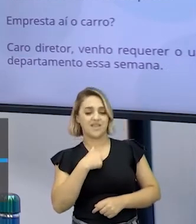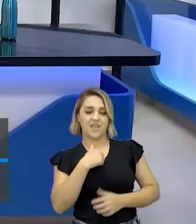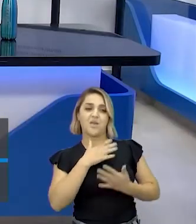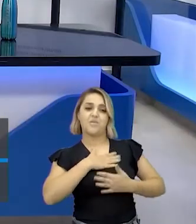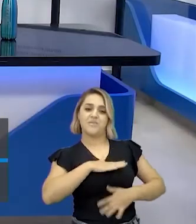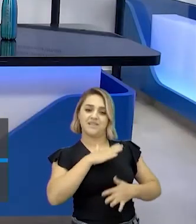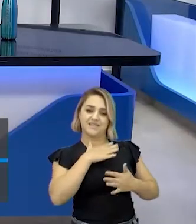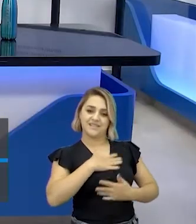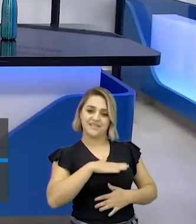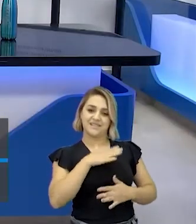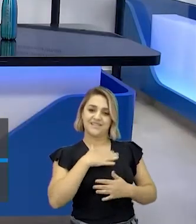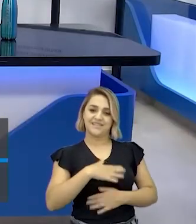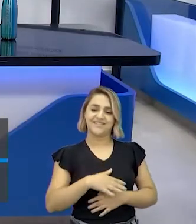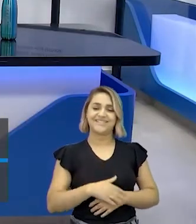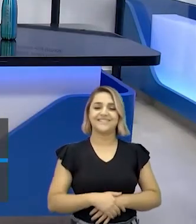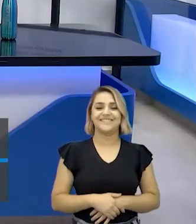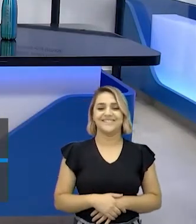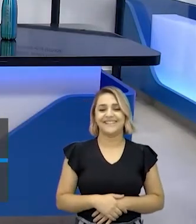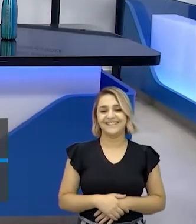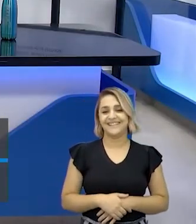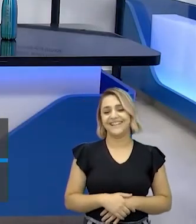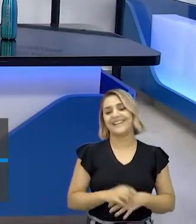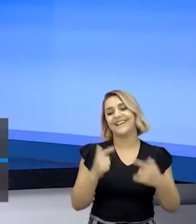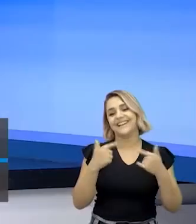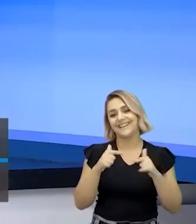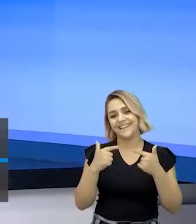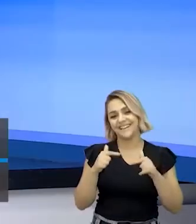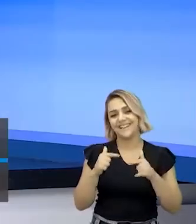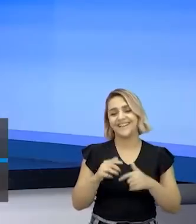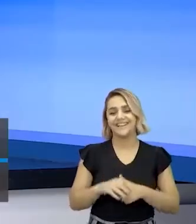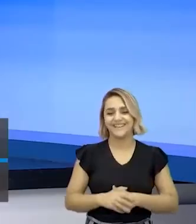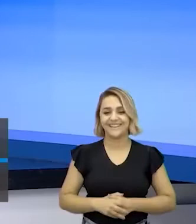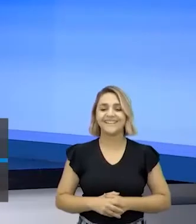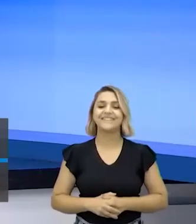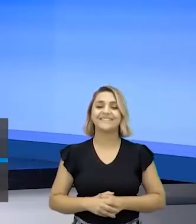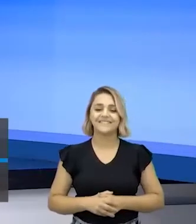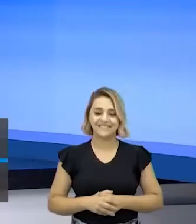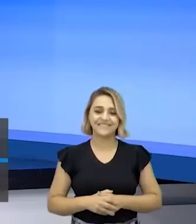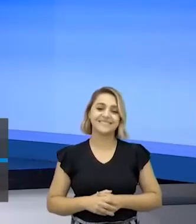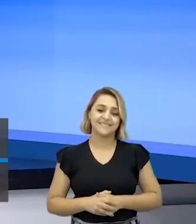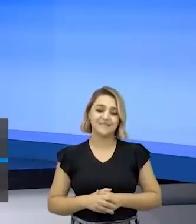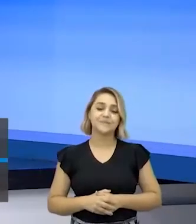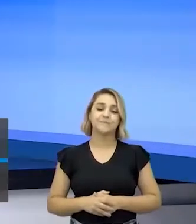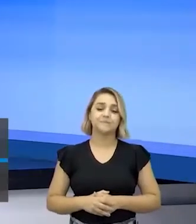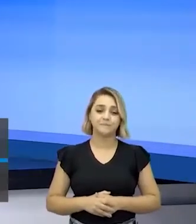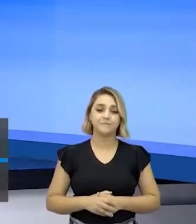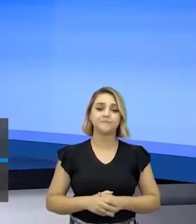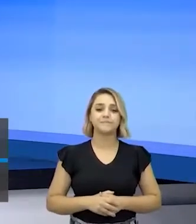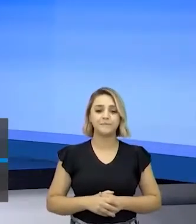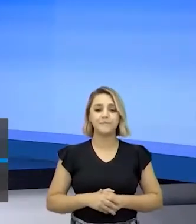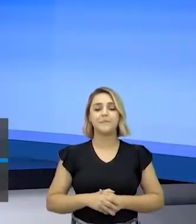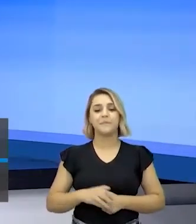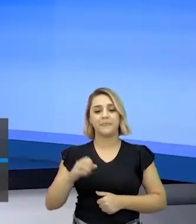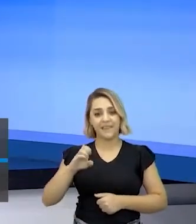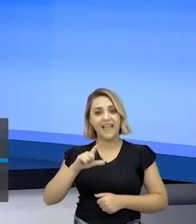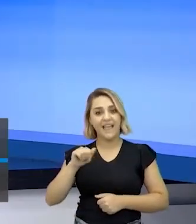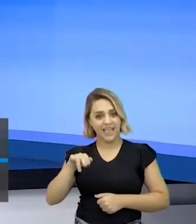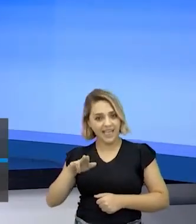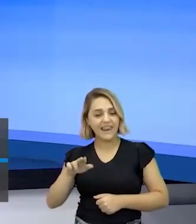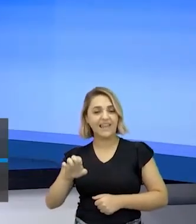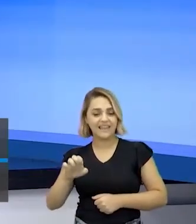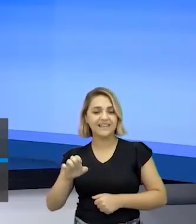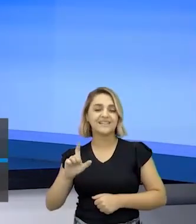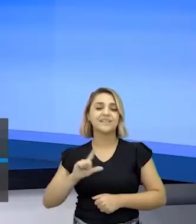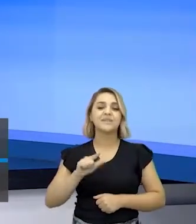Porque o seu colega ali... Então, vejam, né, a Elaine, em alguma aula, vai colocar para vocês,